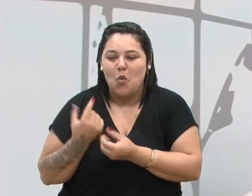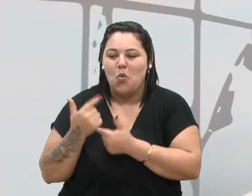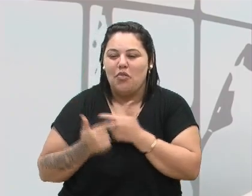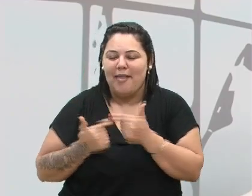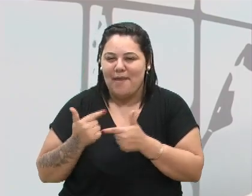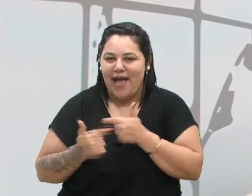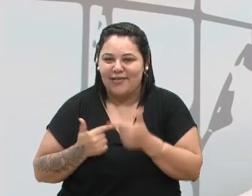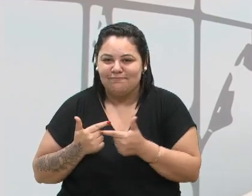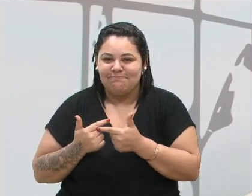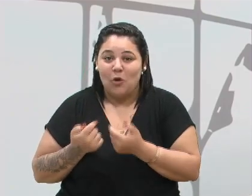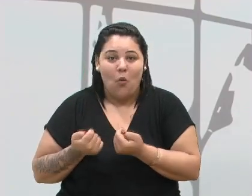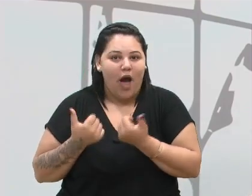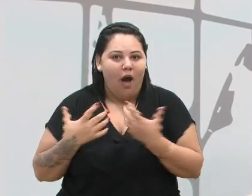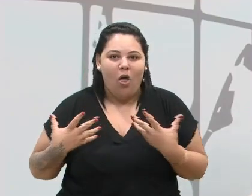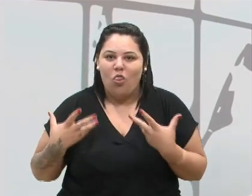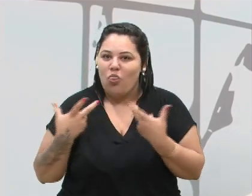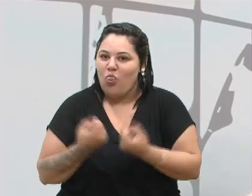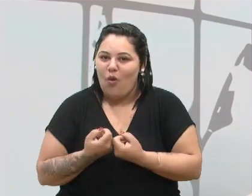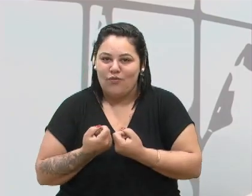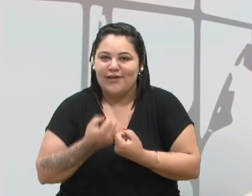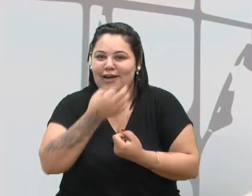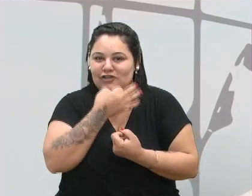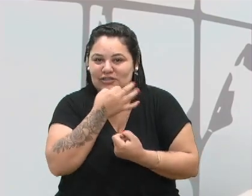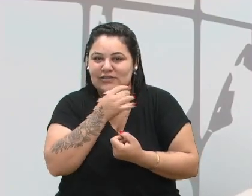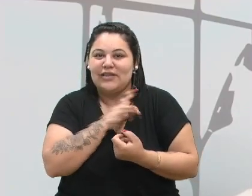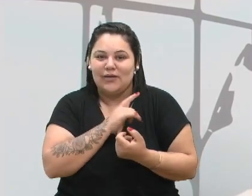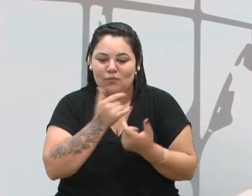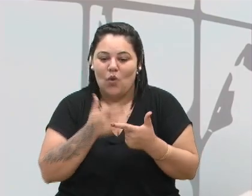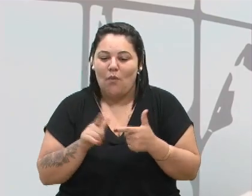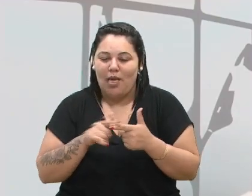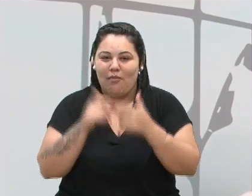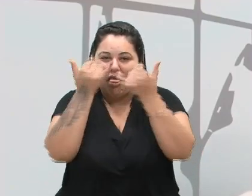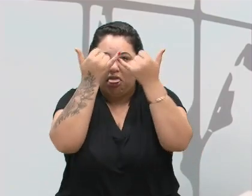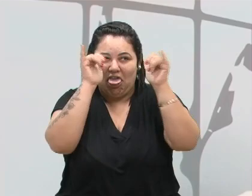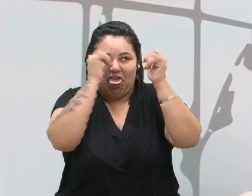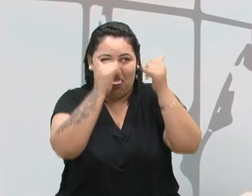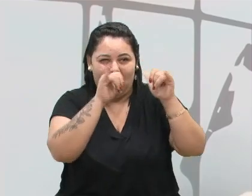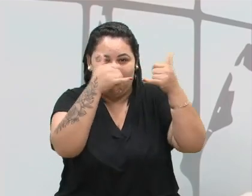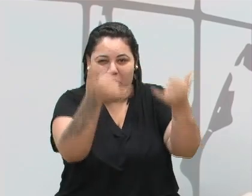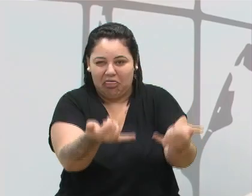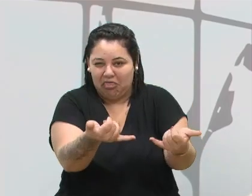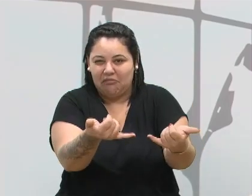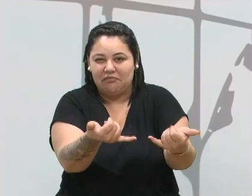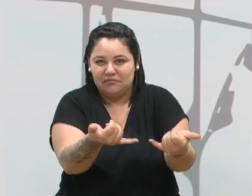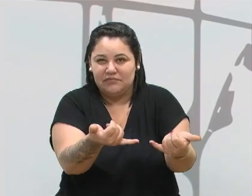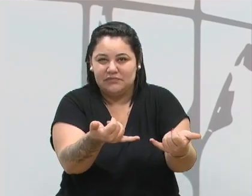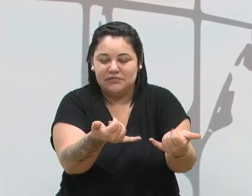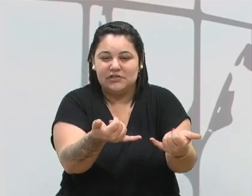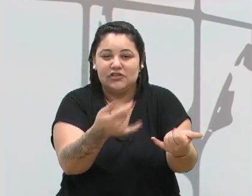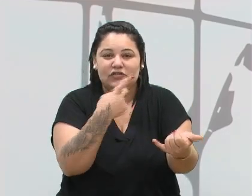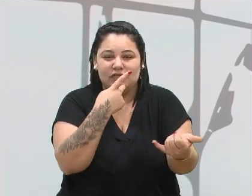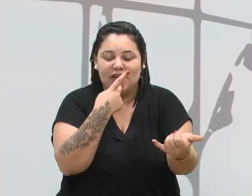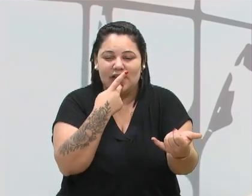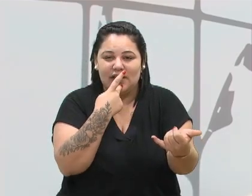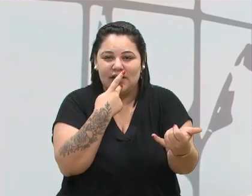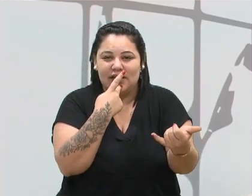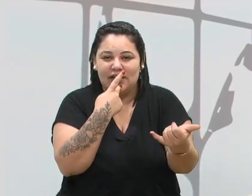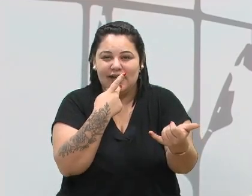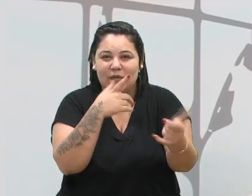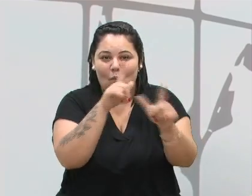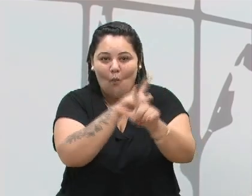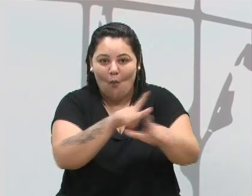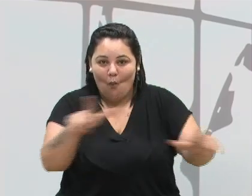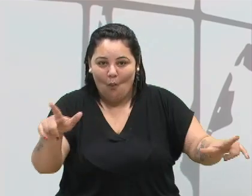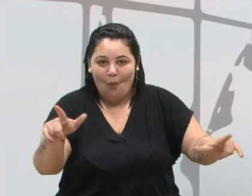toda a cidade está com esse problema de fios caídos, aí a gente fala em higienização dos